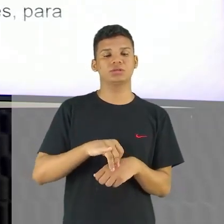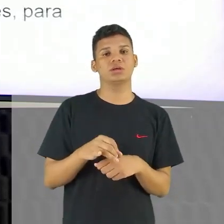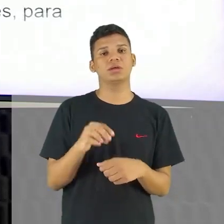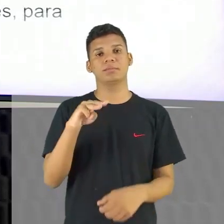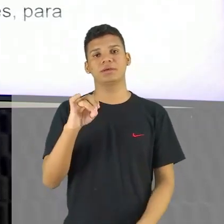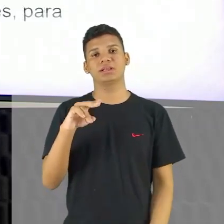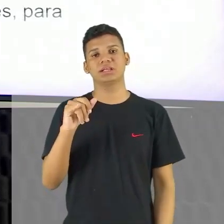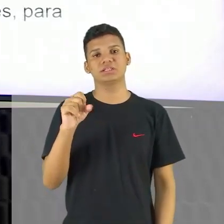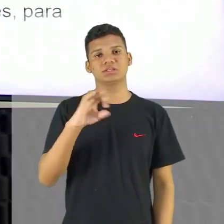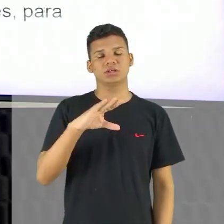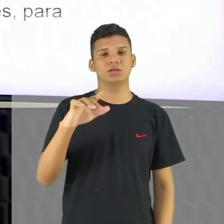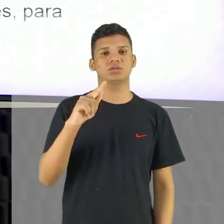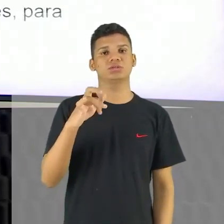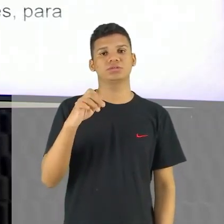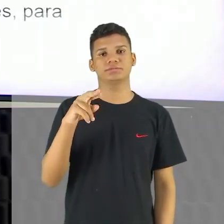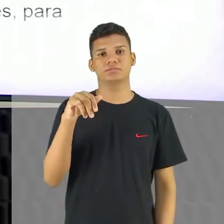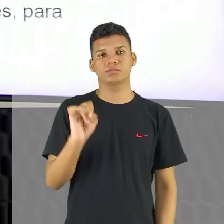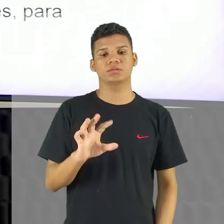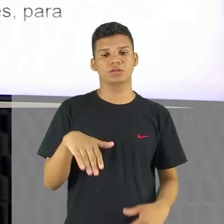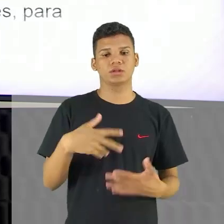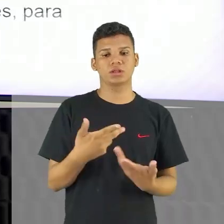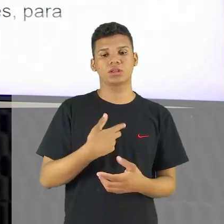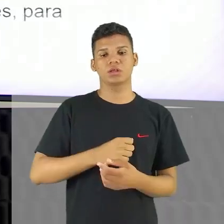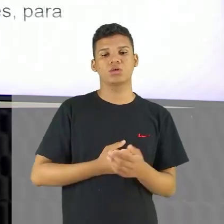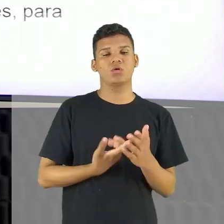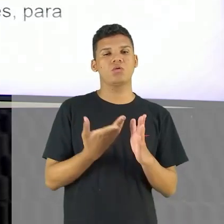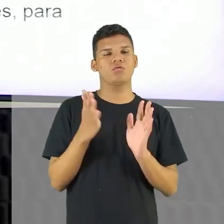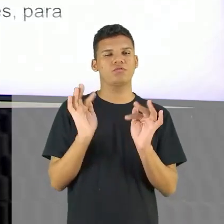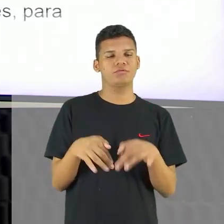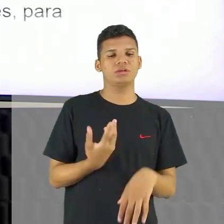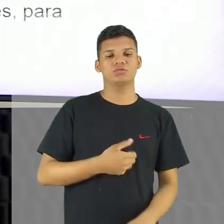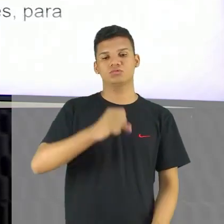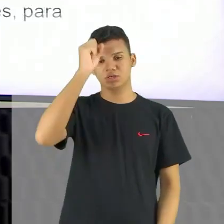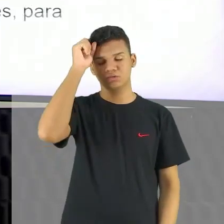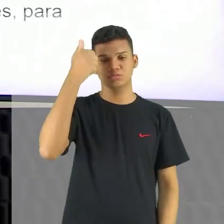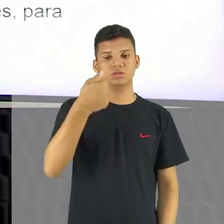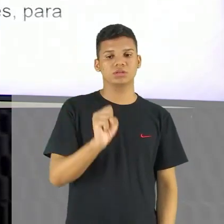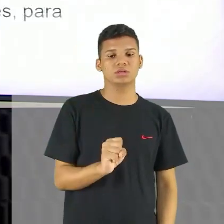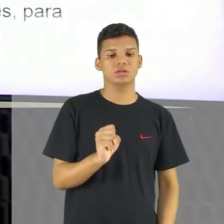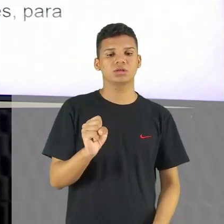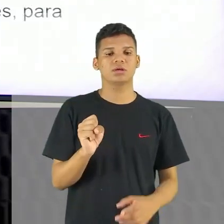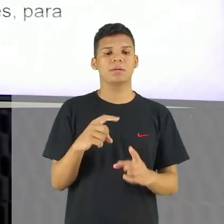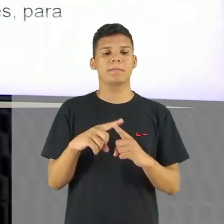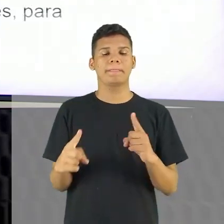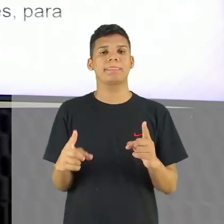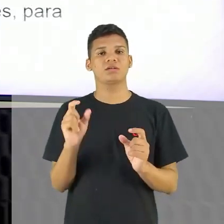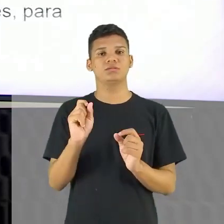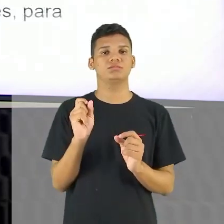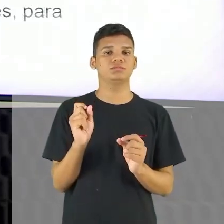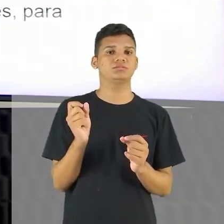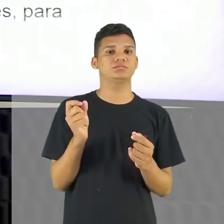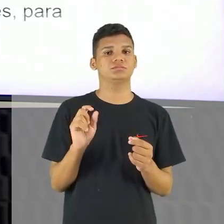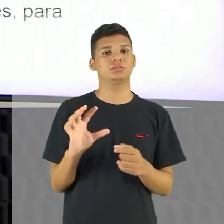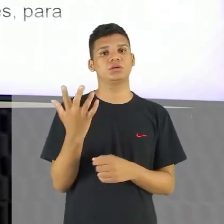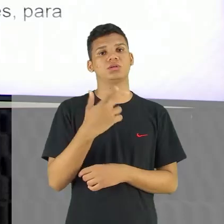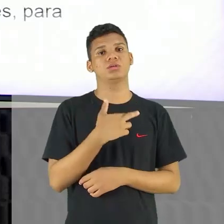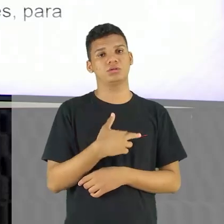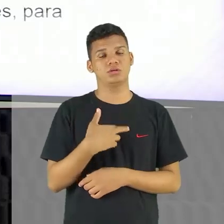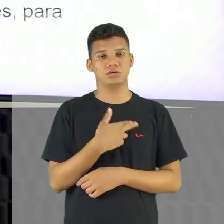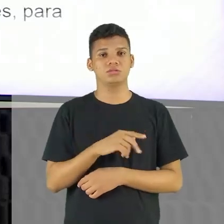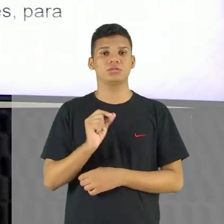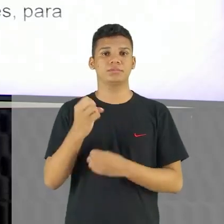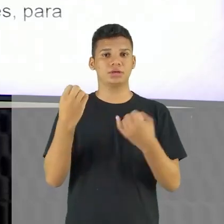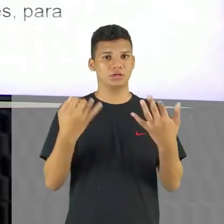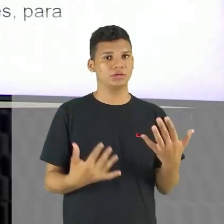fim do século XVIII. Cenário, muito importante contexto histórico, dos romances que compõem a referida obra,